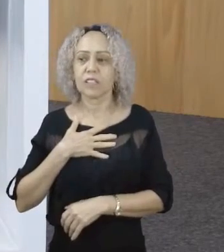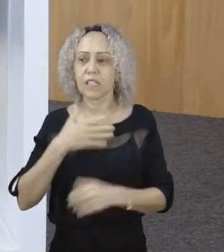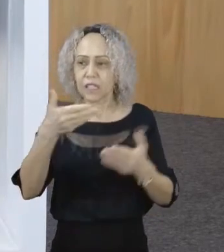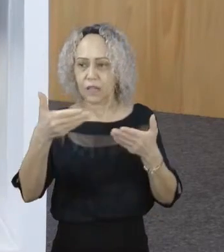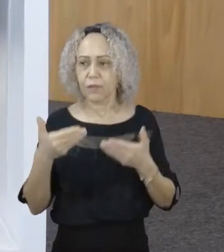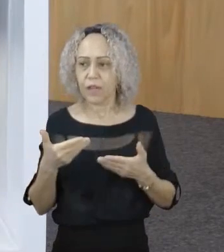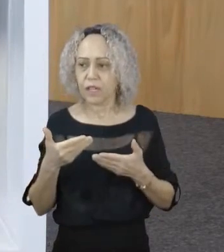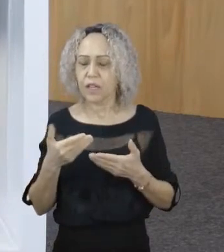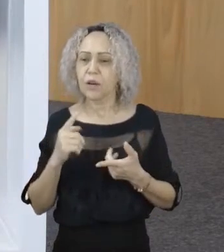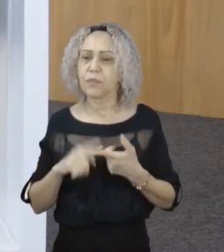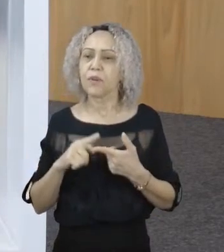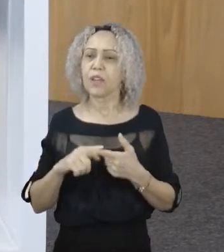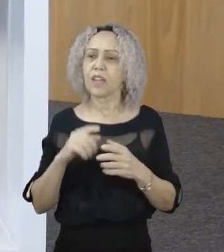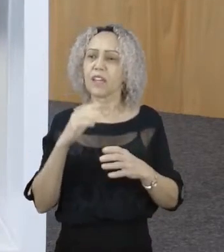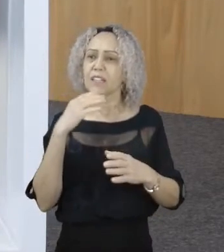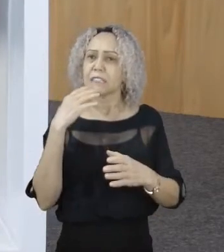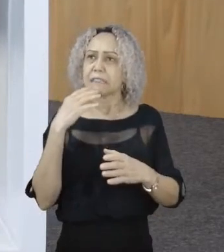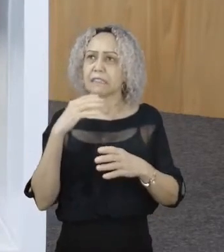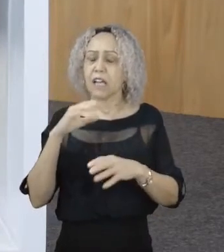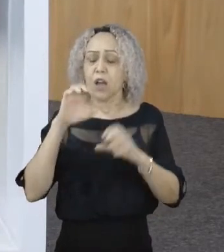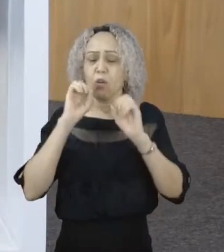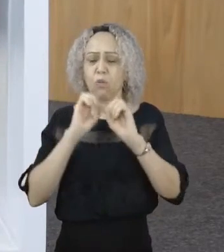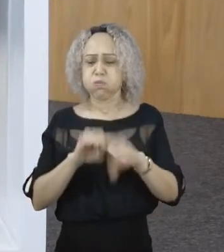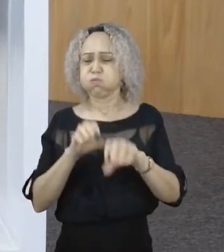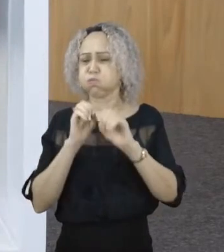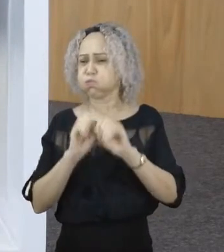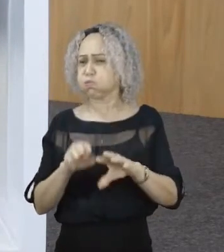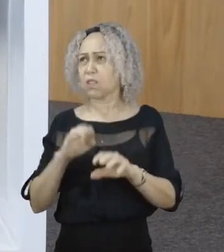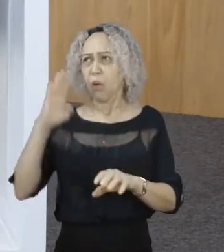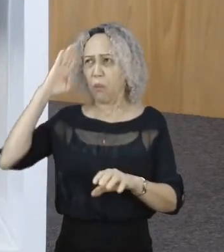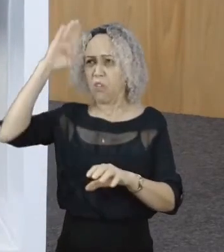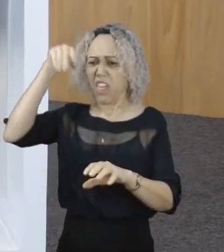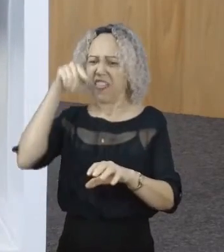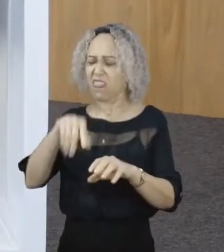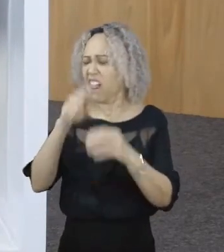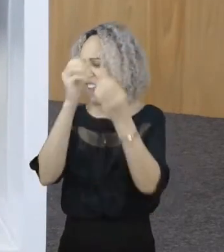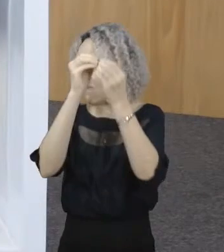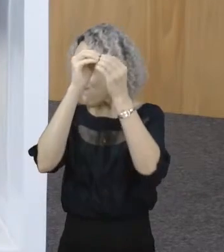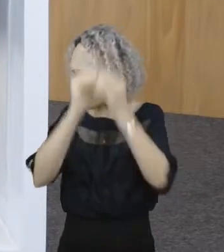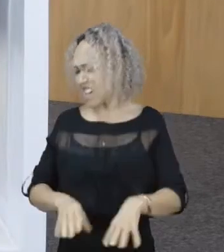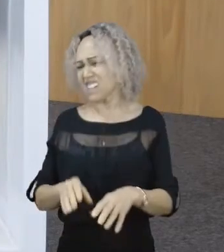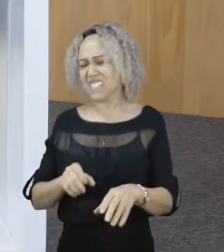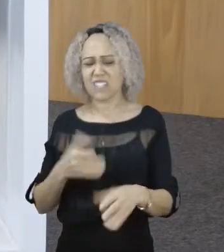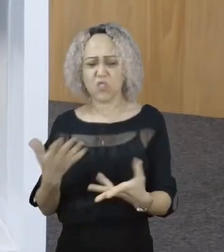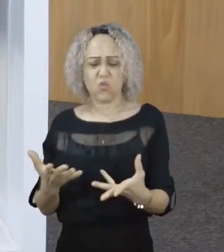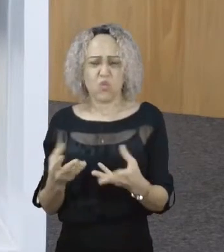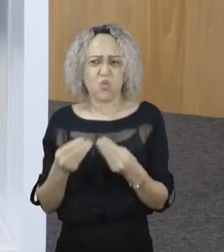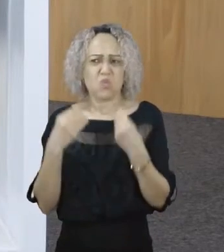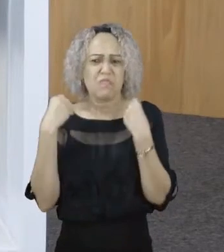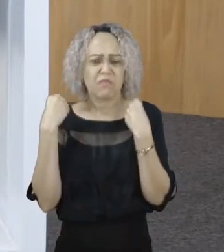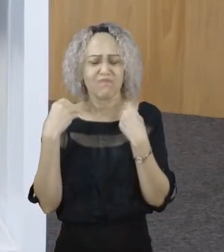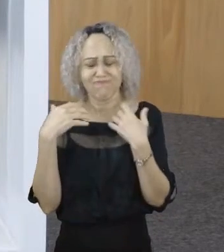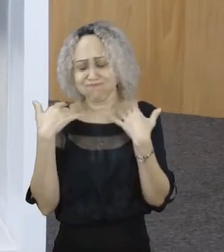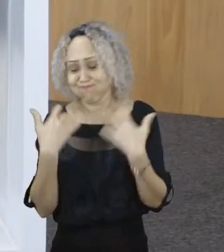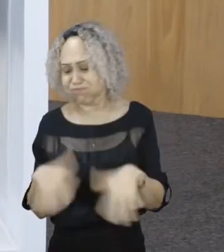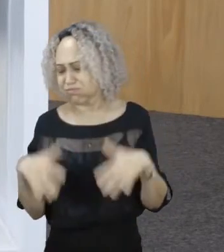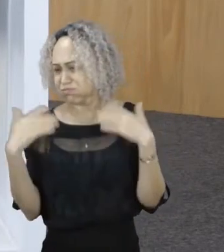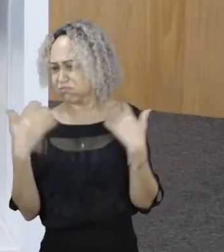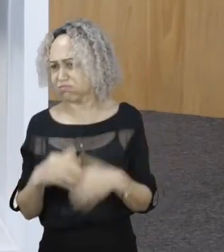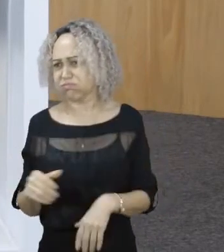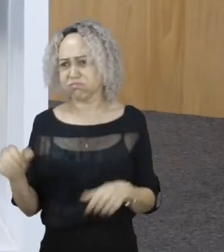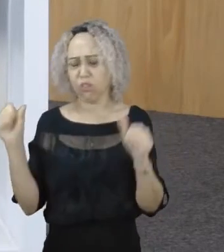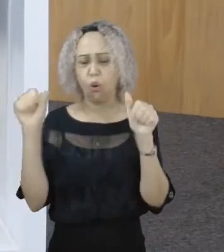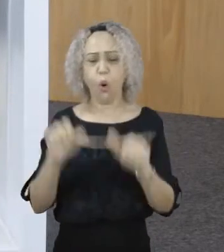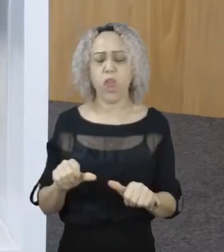que a educação foi uma das áreas mais atacadas pelo governo Bolsonaro, com requintes aí de crueldade. E eu vou citar aqui uma situação,